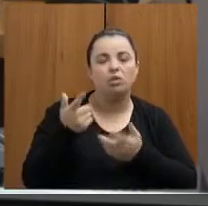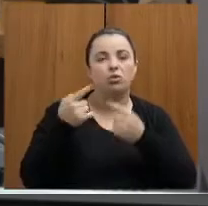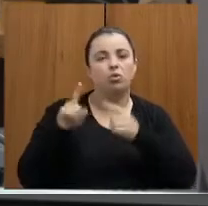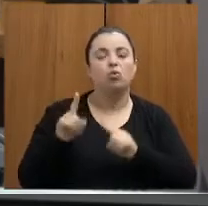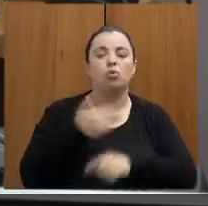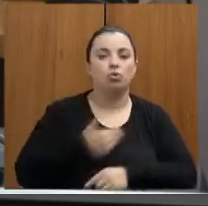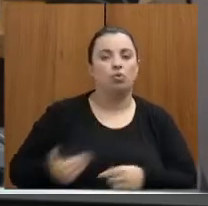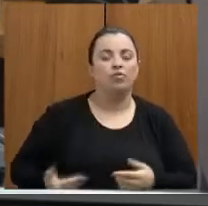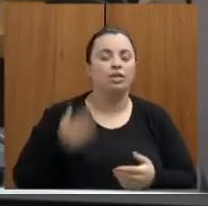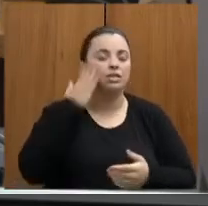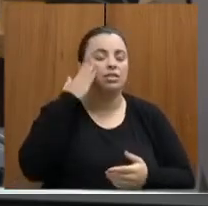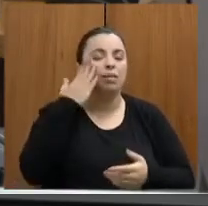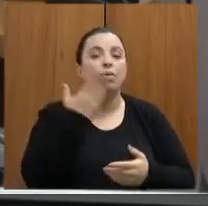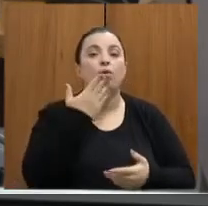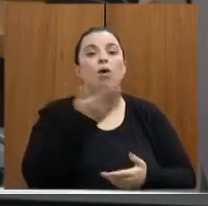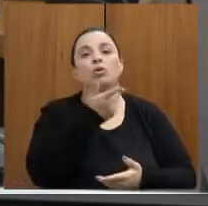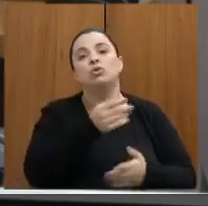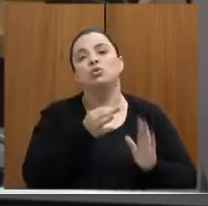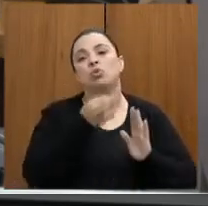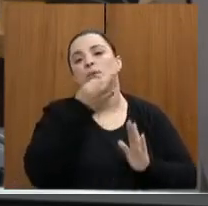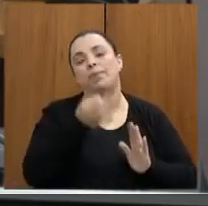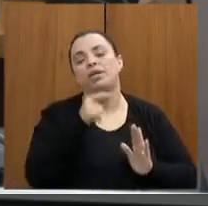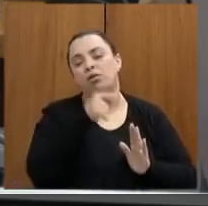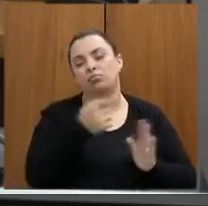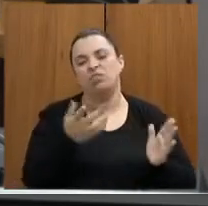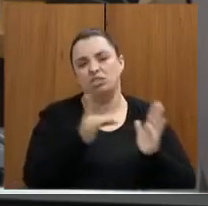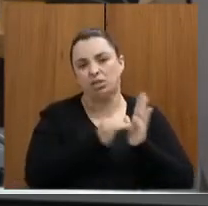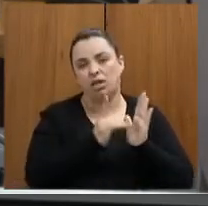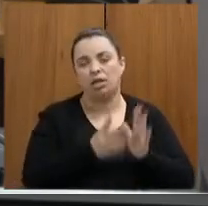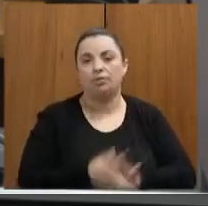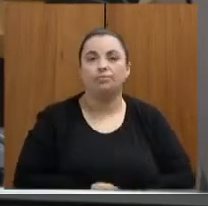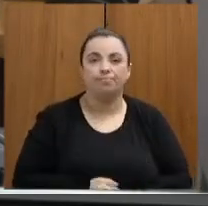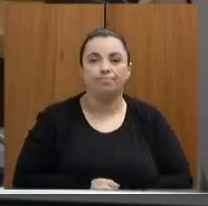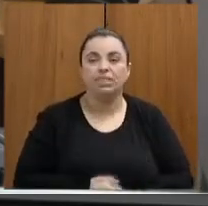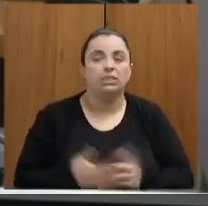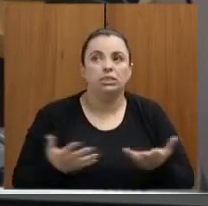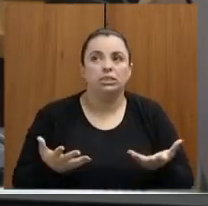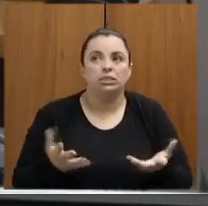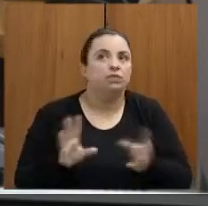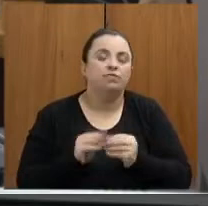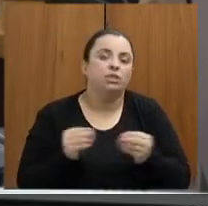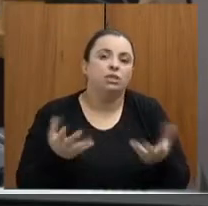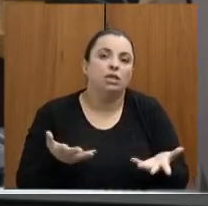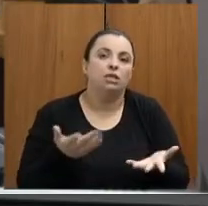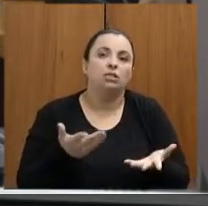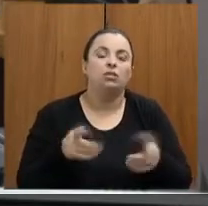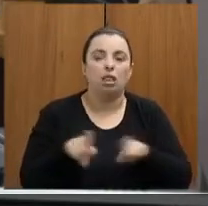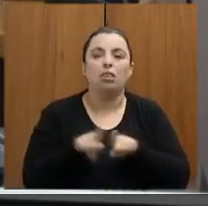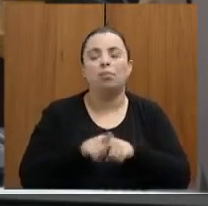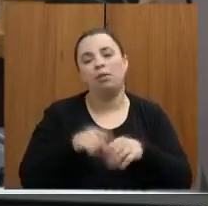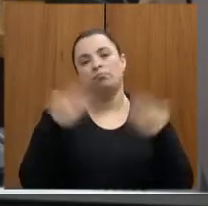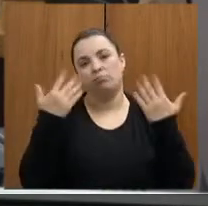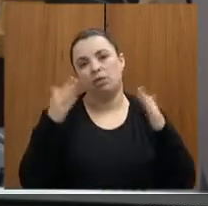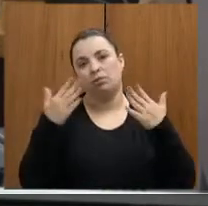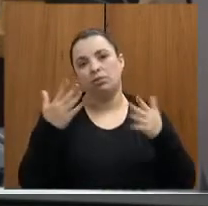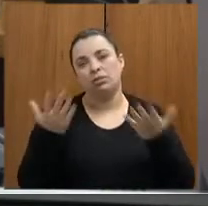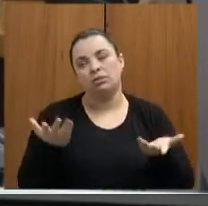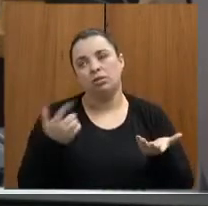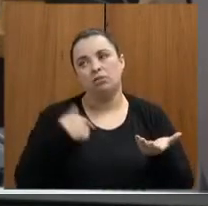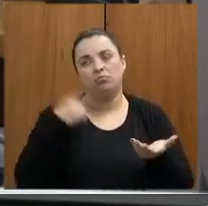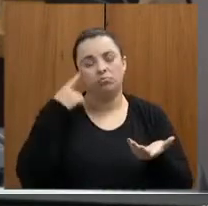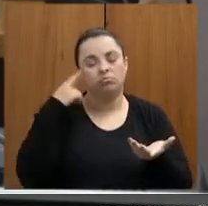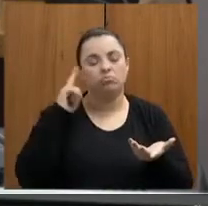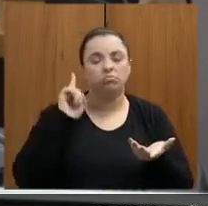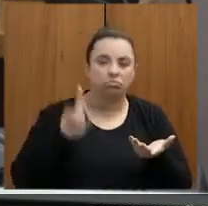Senhor qualquer posicionamento é enfim daqui também os parabéns que eu acho que é de grande